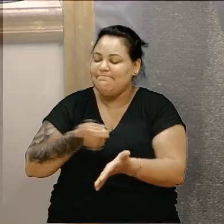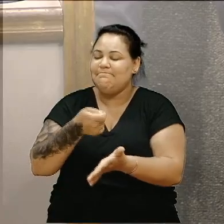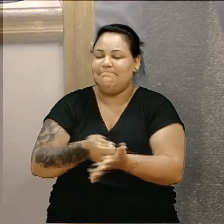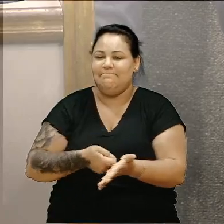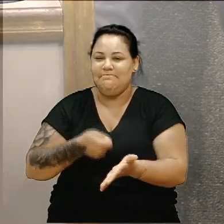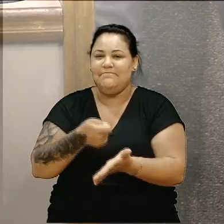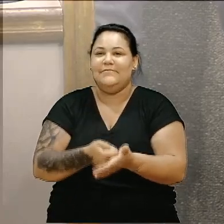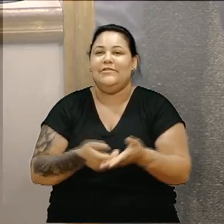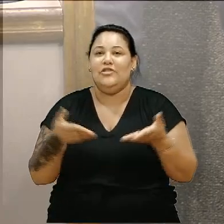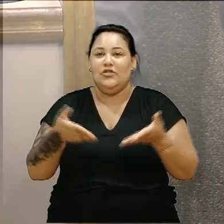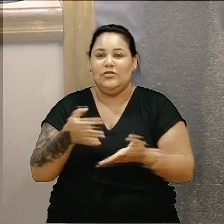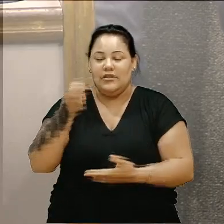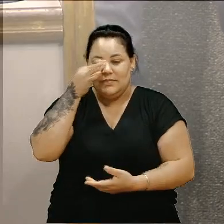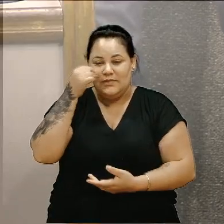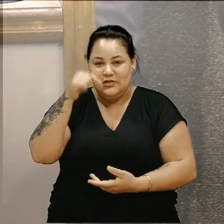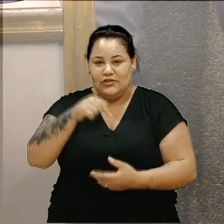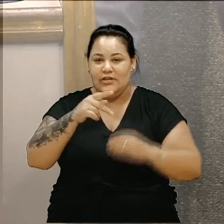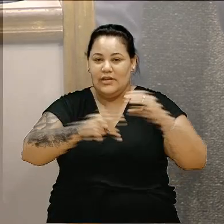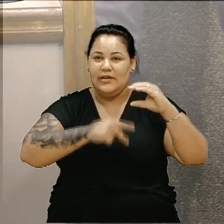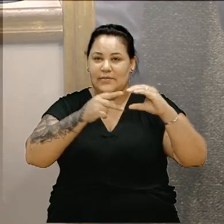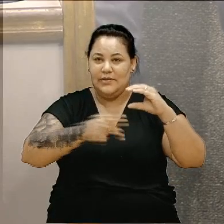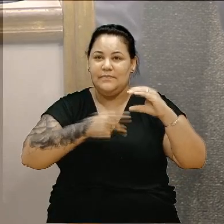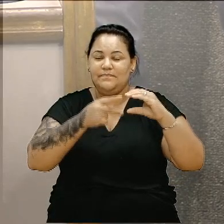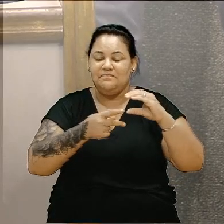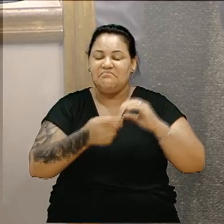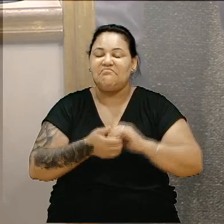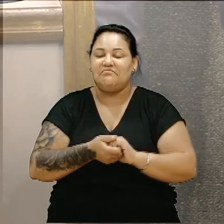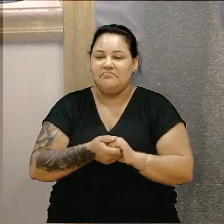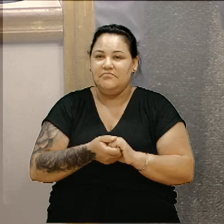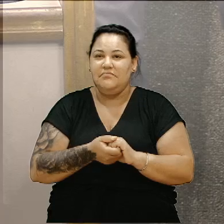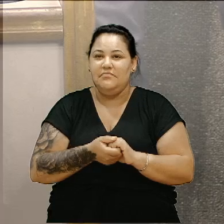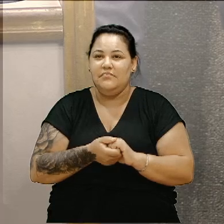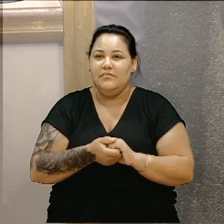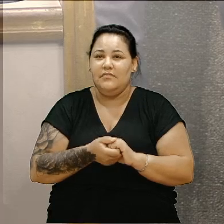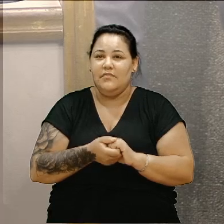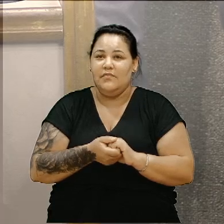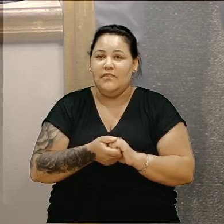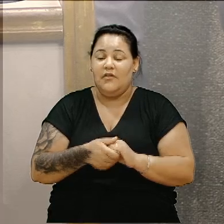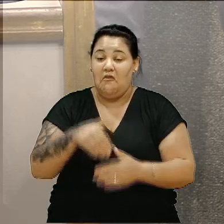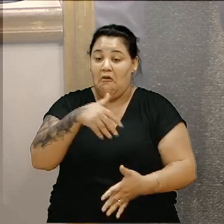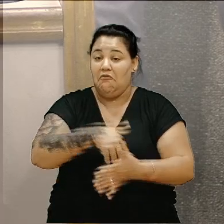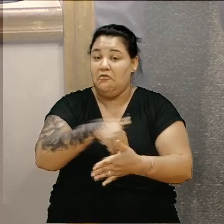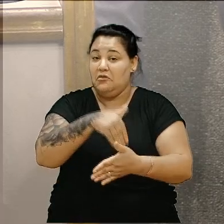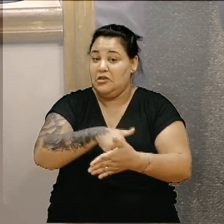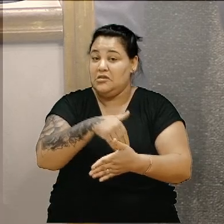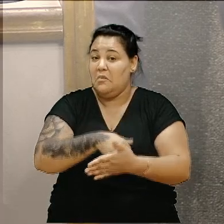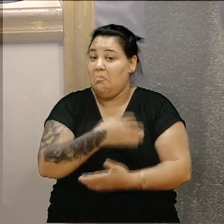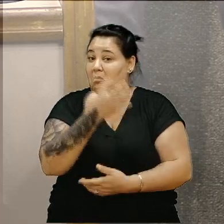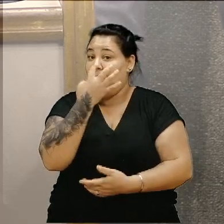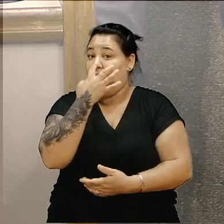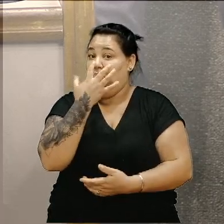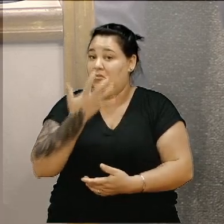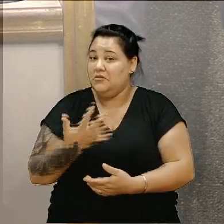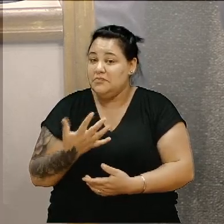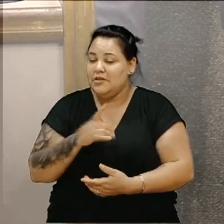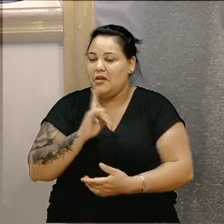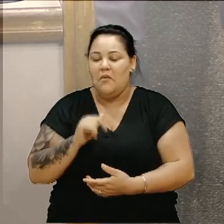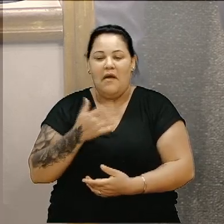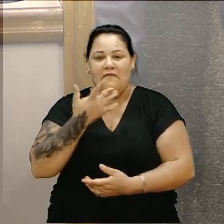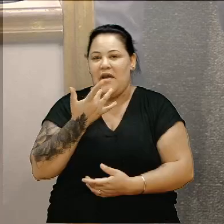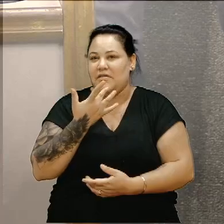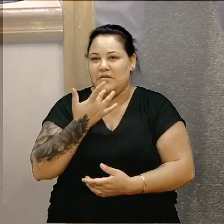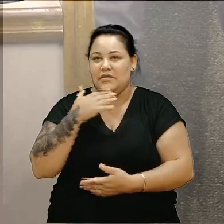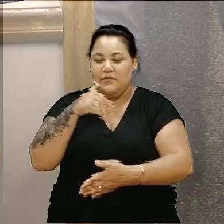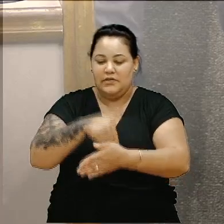Câmara de Vereadores, como a votação que a senhora fez, que foi excelente e não foi fácil essa eleição.